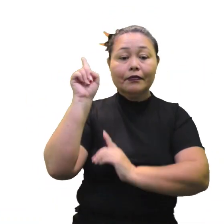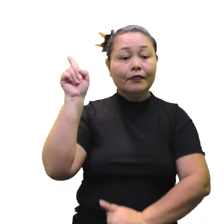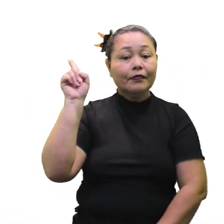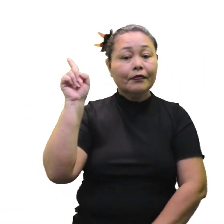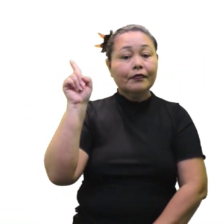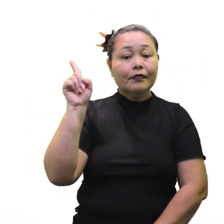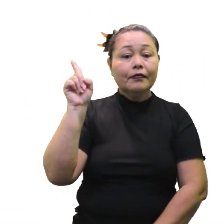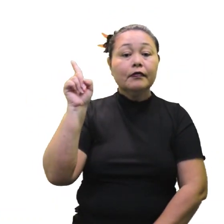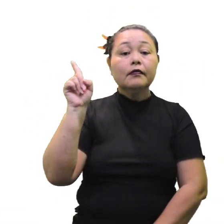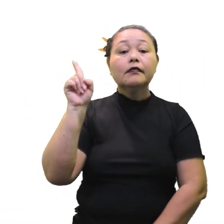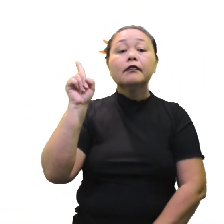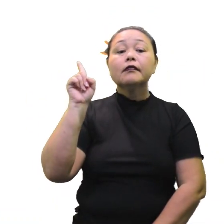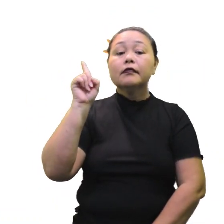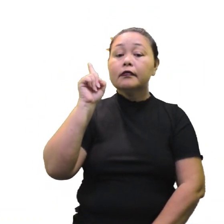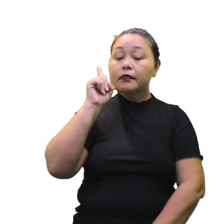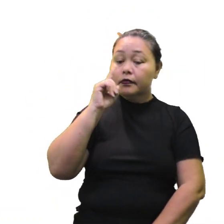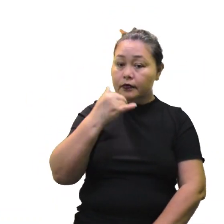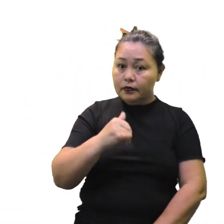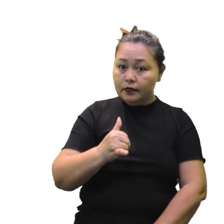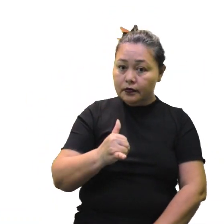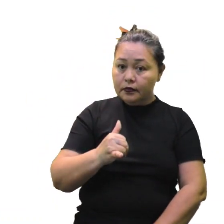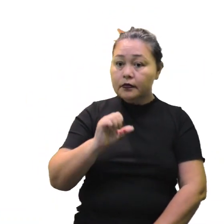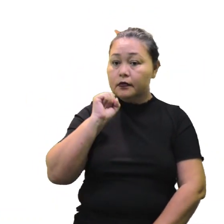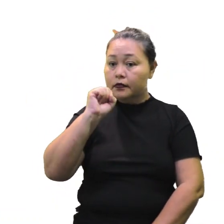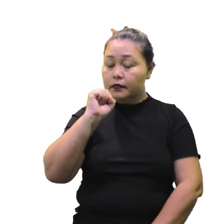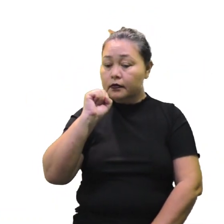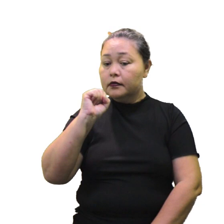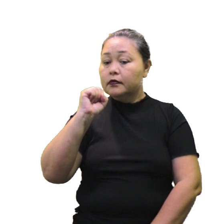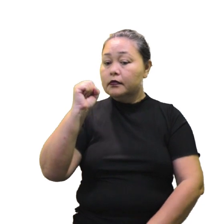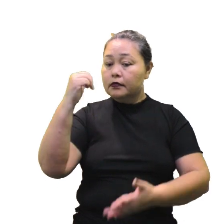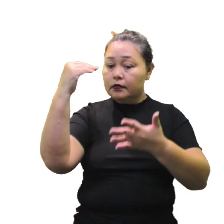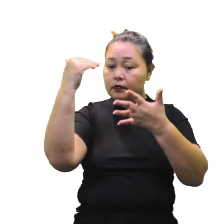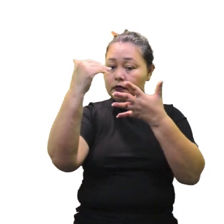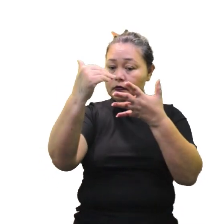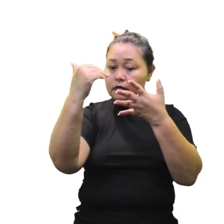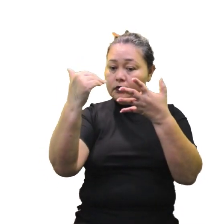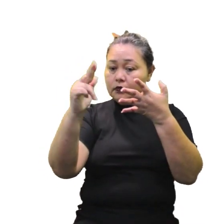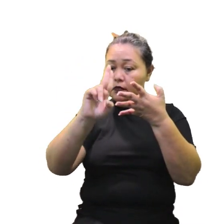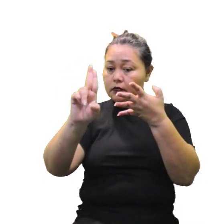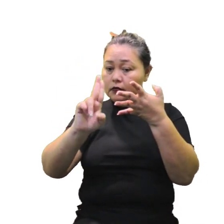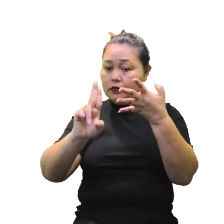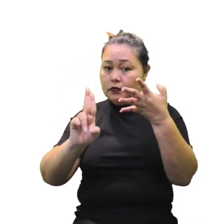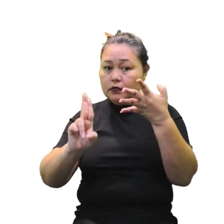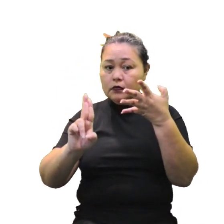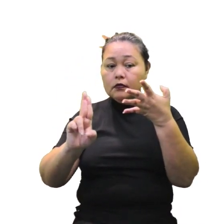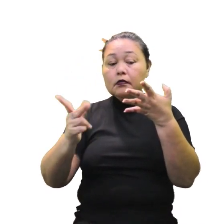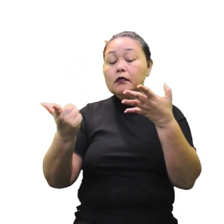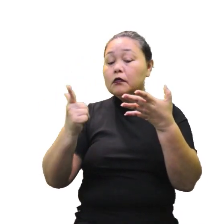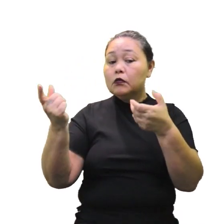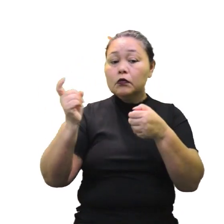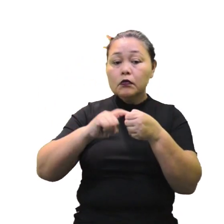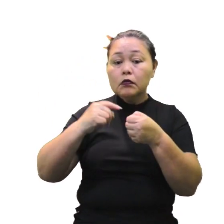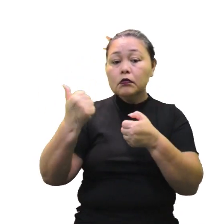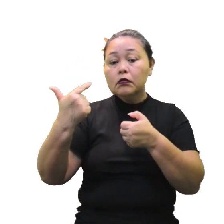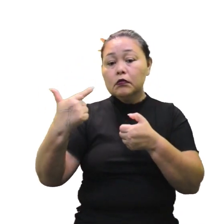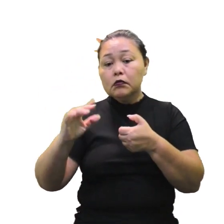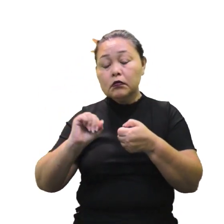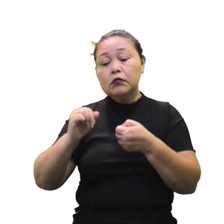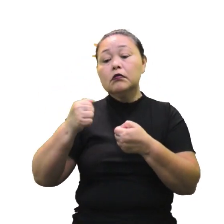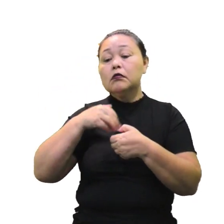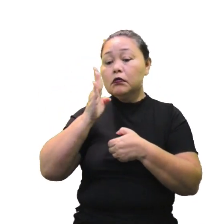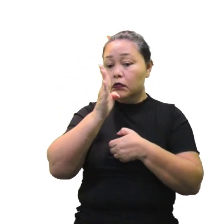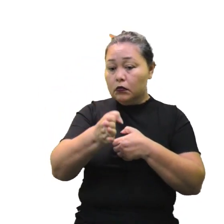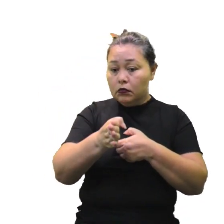seguinte. A questão energética pode ser assim classificada. Não renovável, primária,